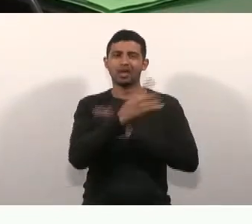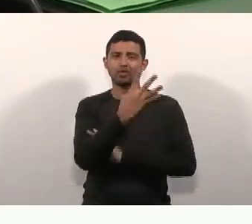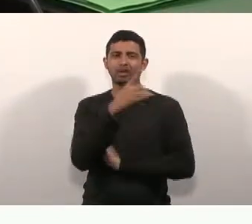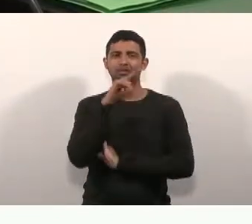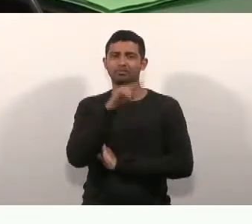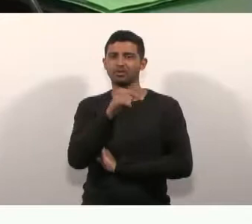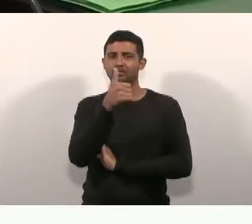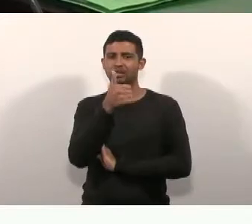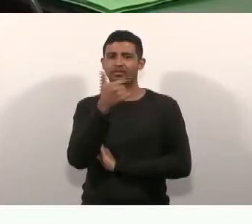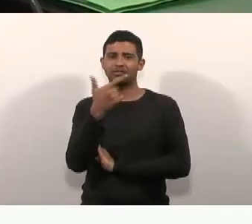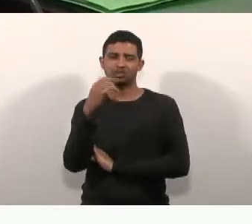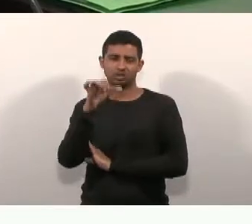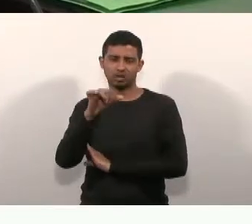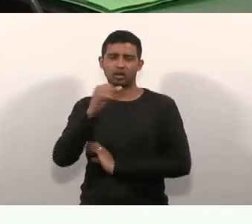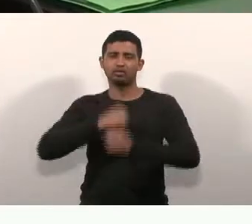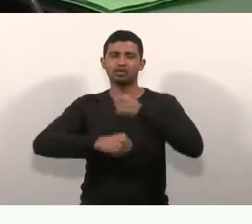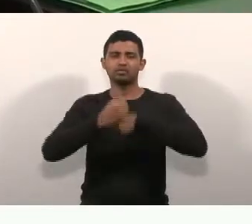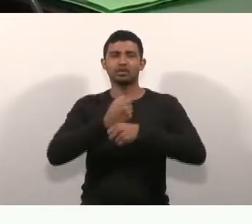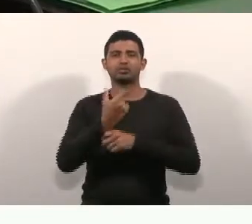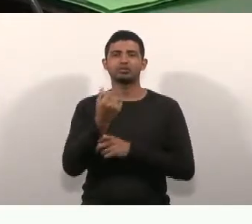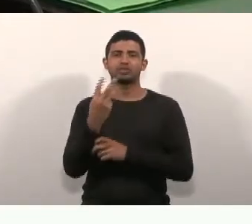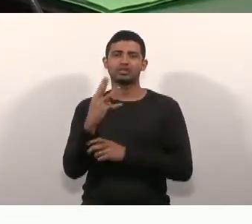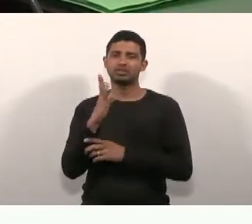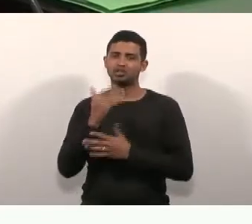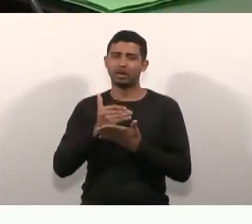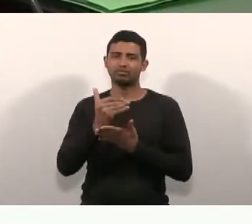desde 2003. É o voto.